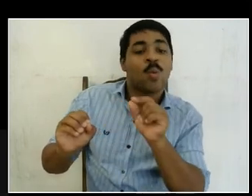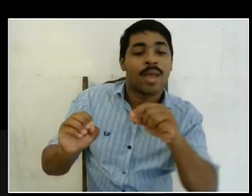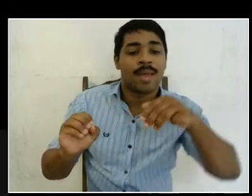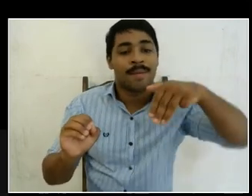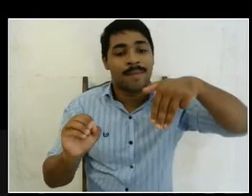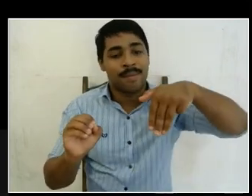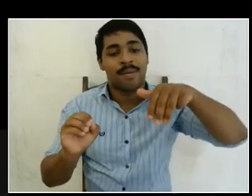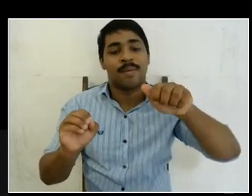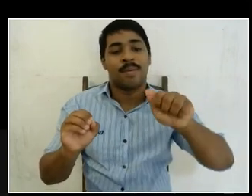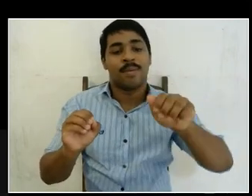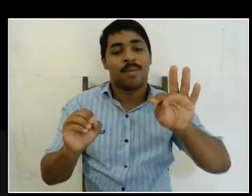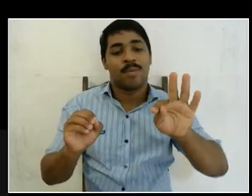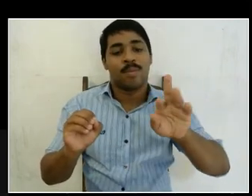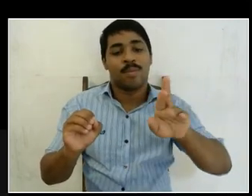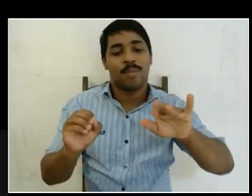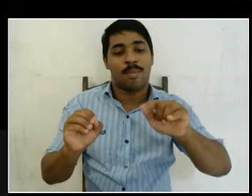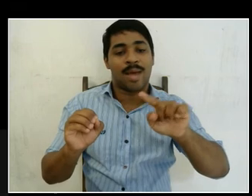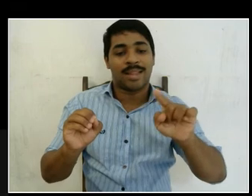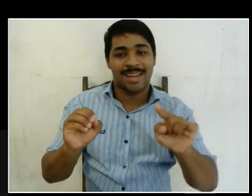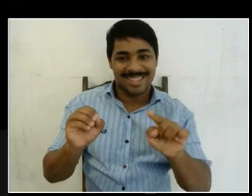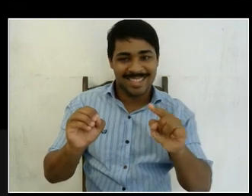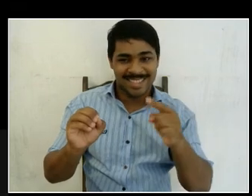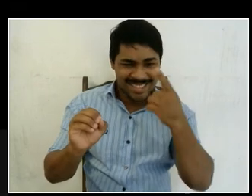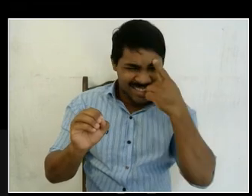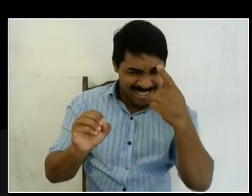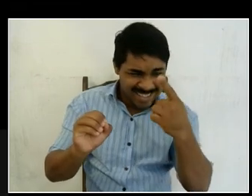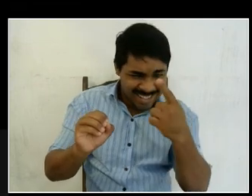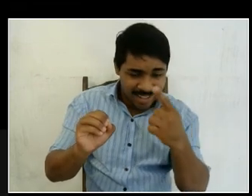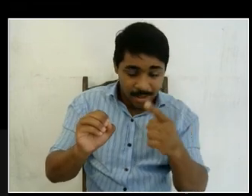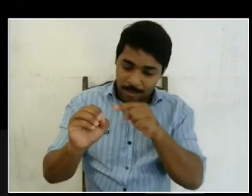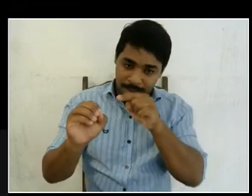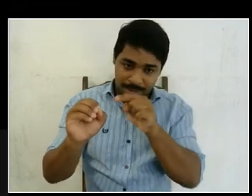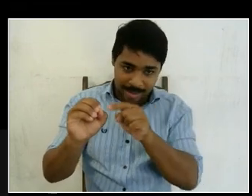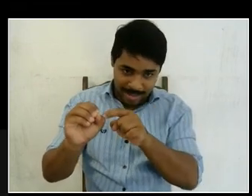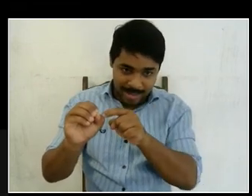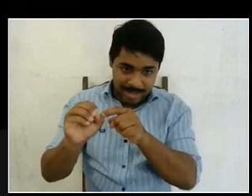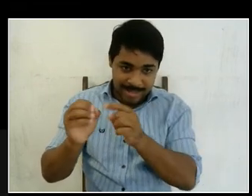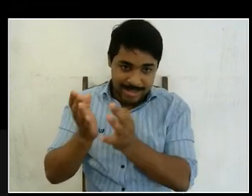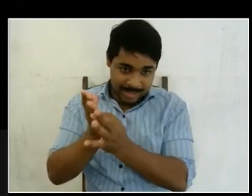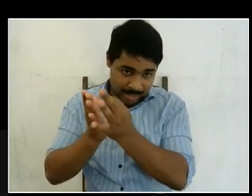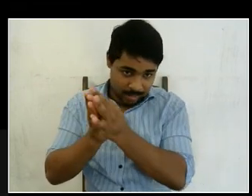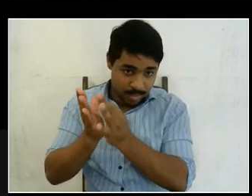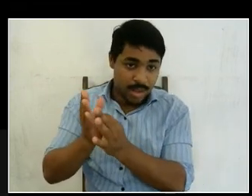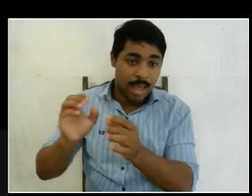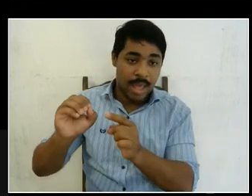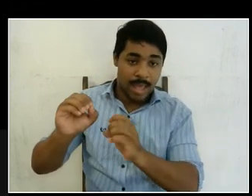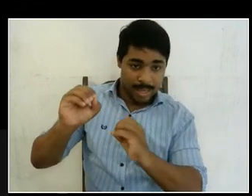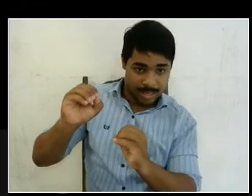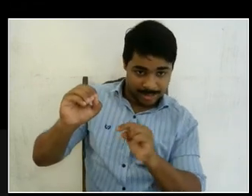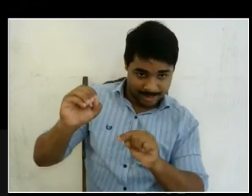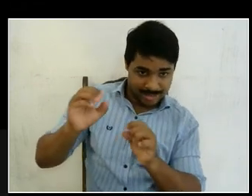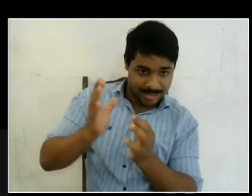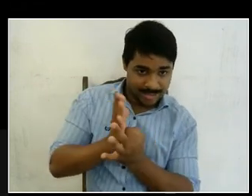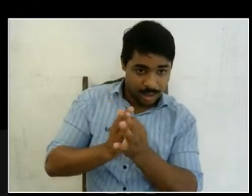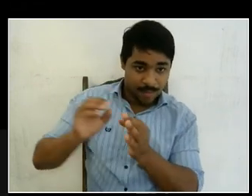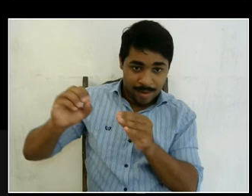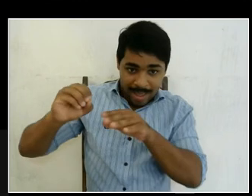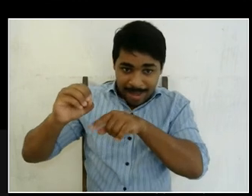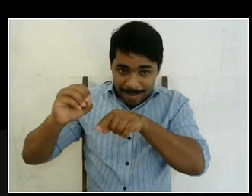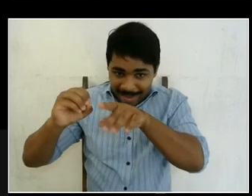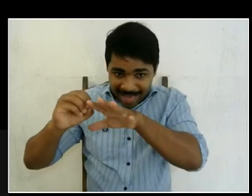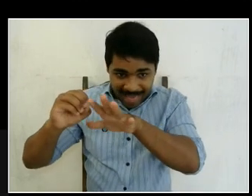células e também nós vamos ter tudo que está entre as células, que é a matriz extracelular. Então, agora